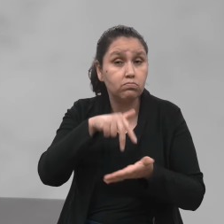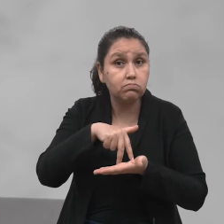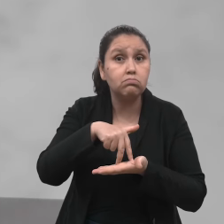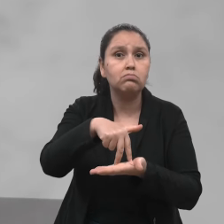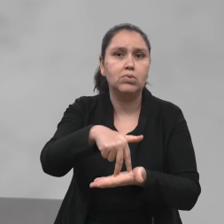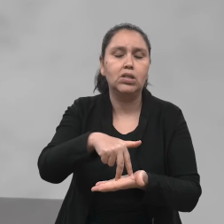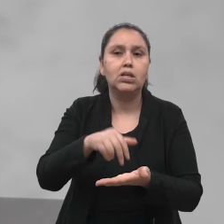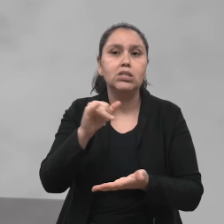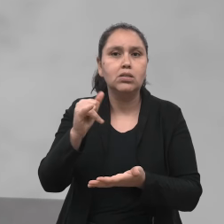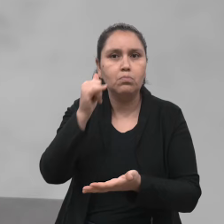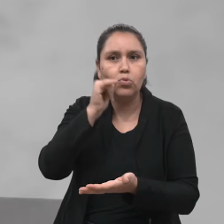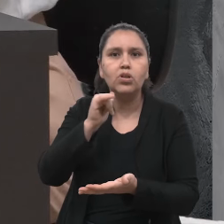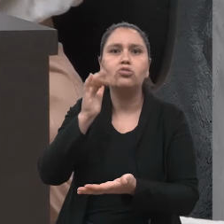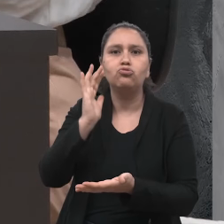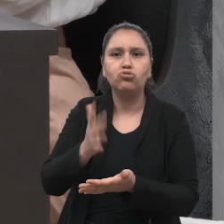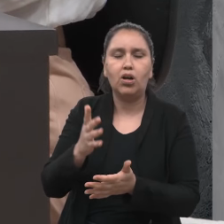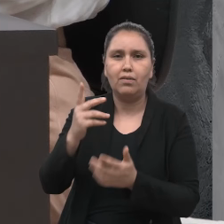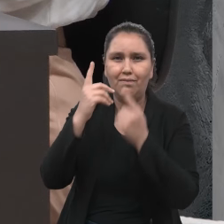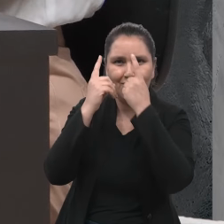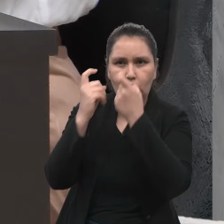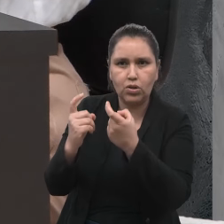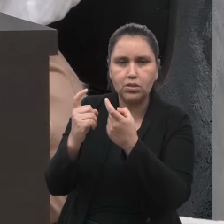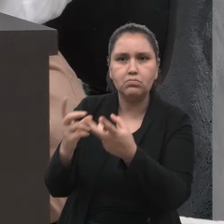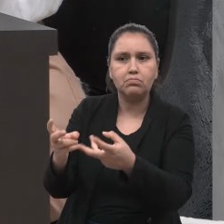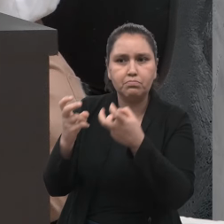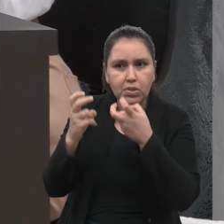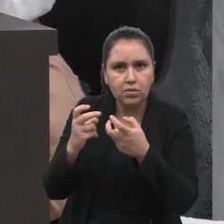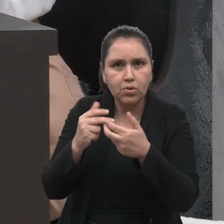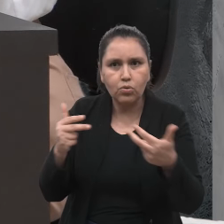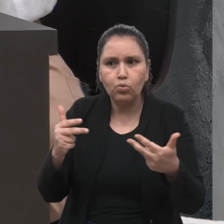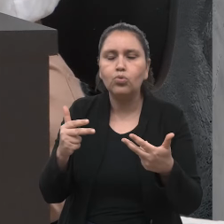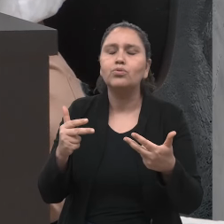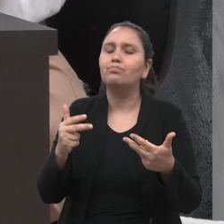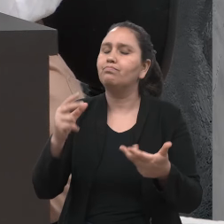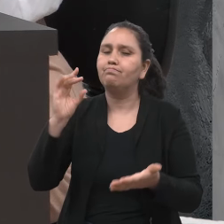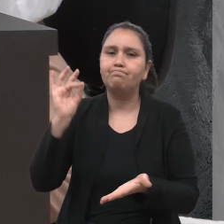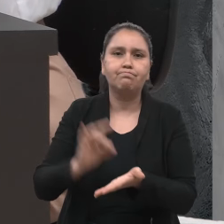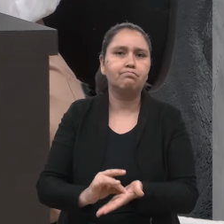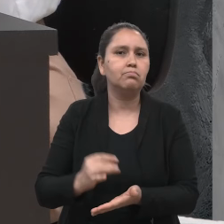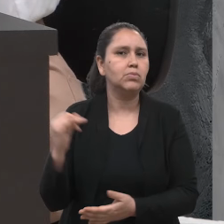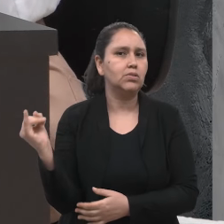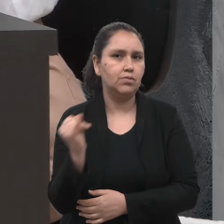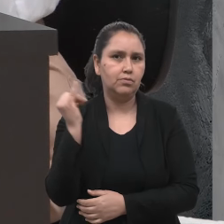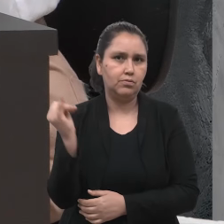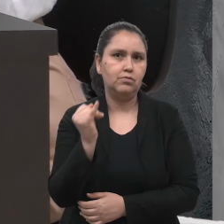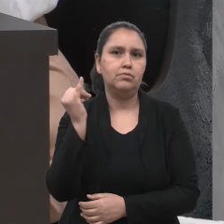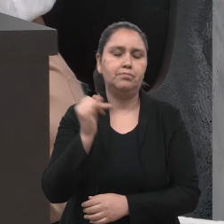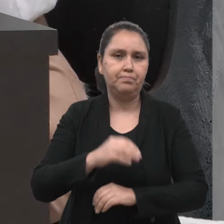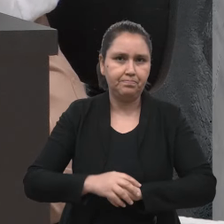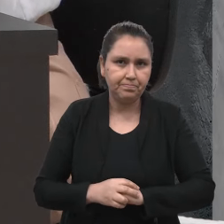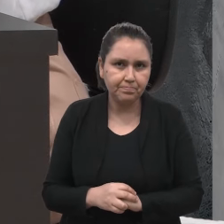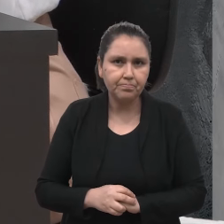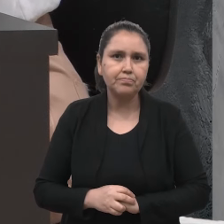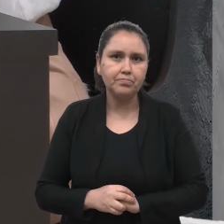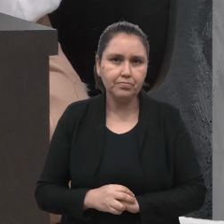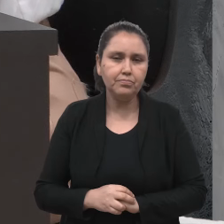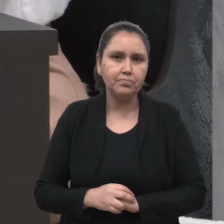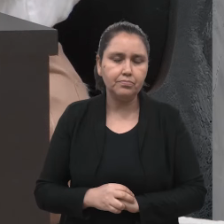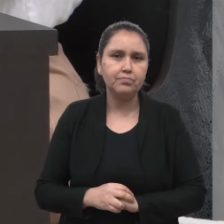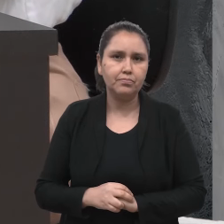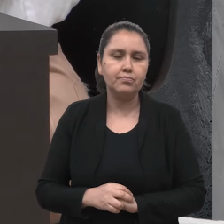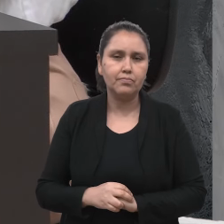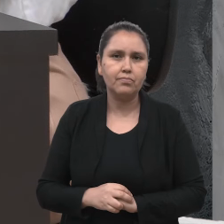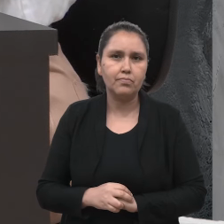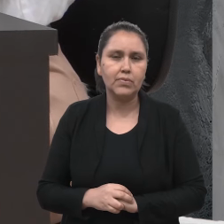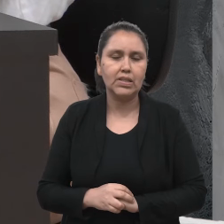ter voz para essas mulheres, né, e se uma mulher também passou por isso, se identificar com esses casos, nossa, isso é impagável. E aquela